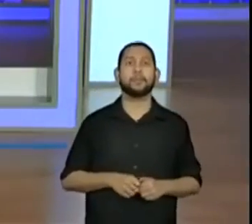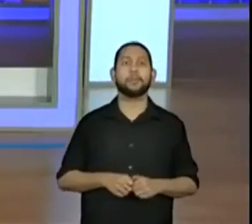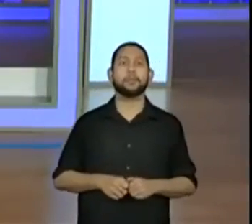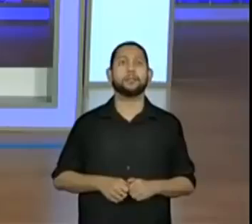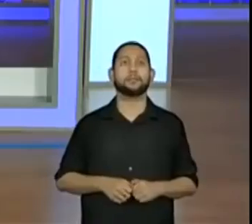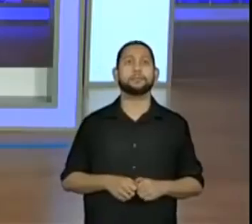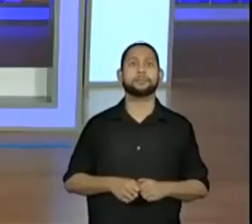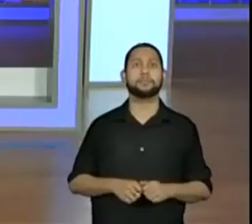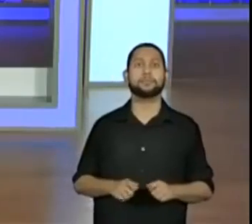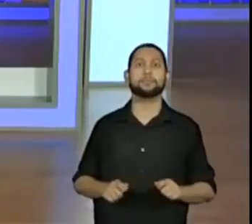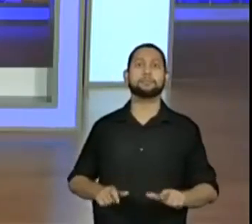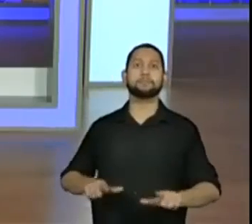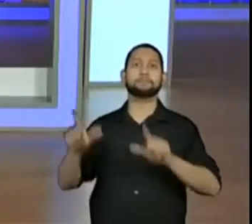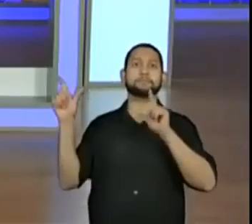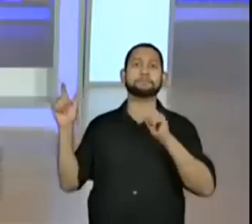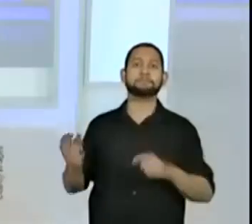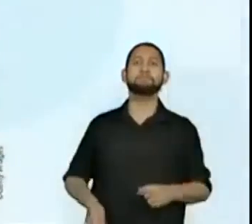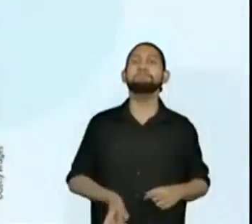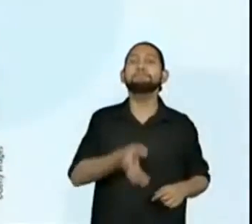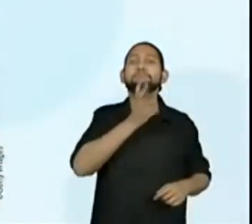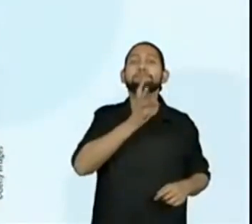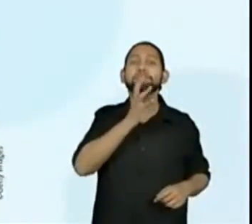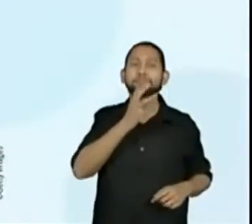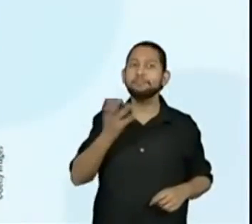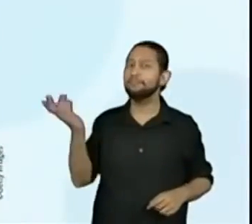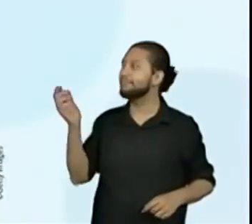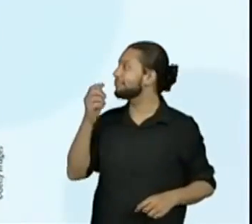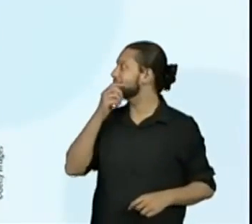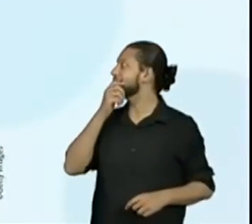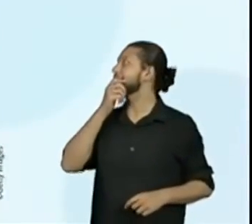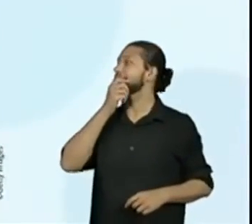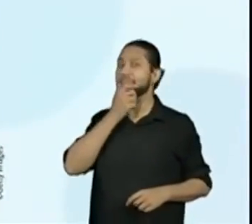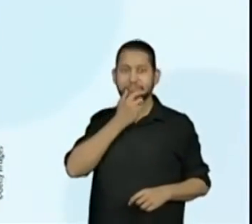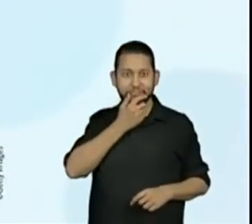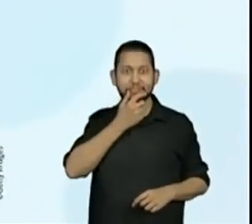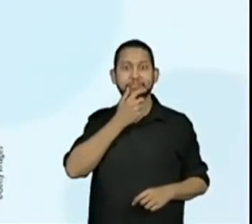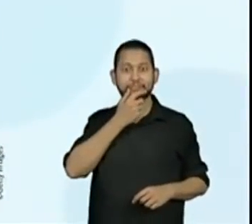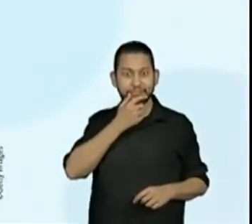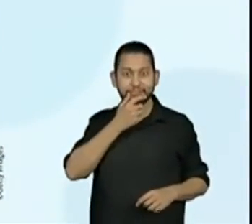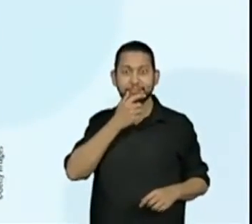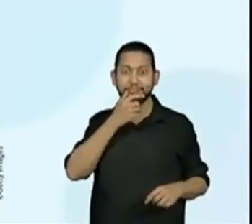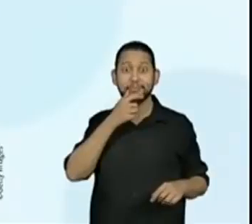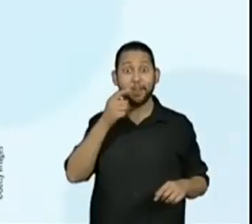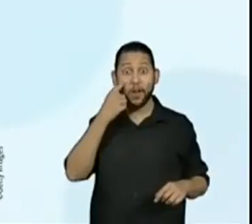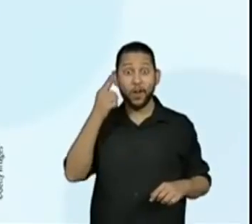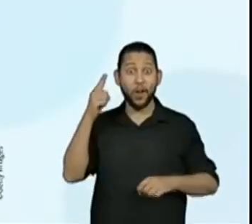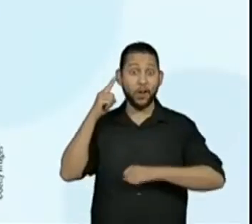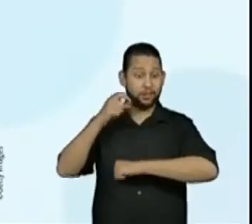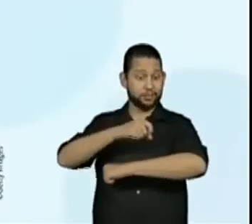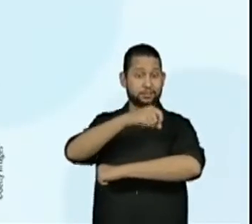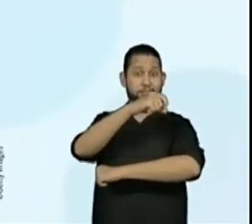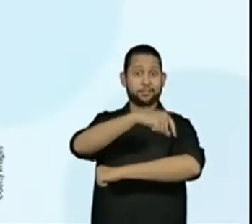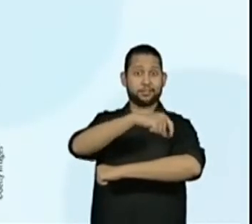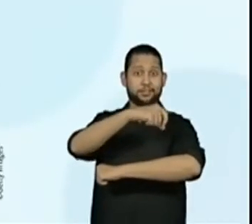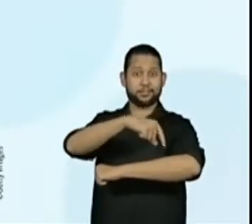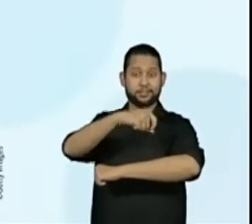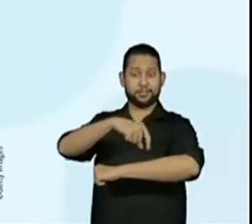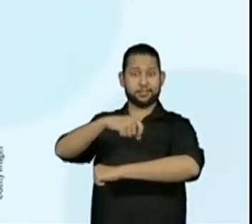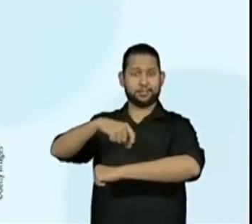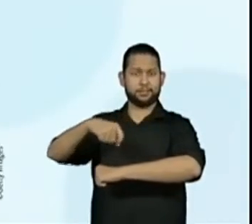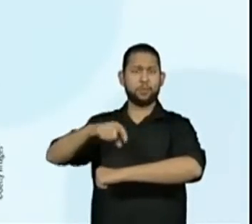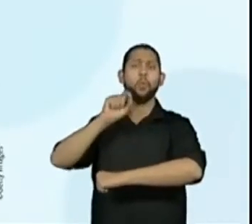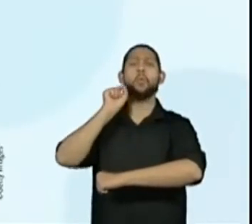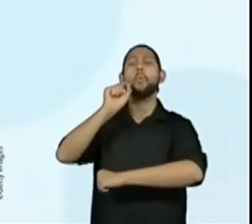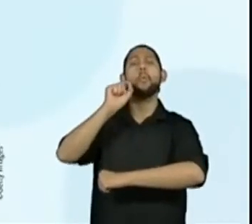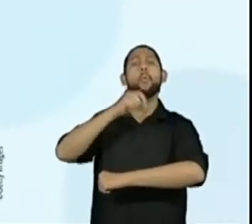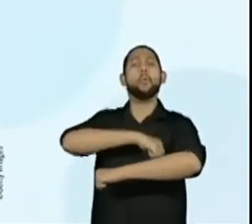seguinte tela nos mostra uma imagem Façam aí uma leitura da imagem o que